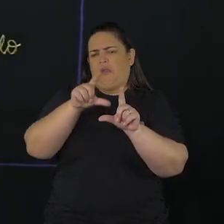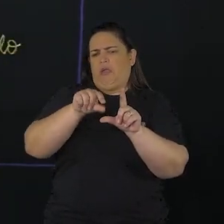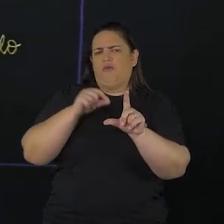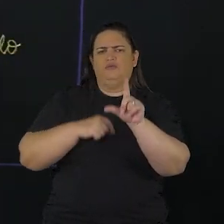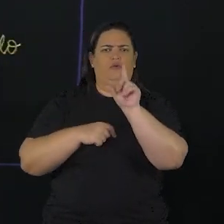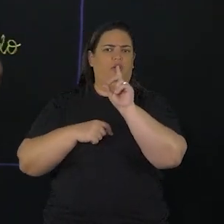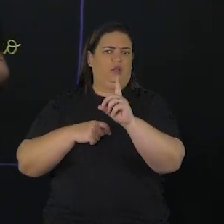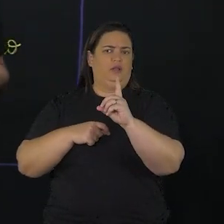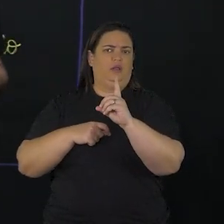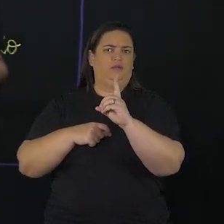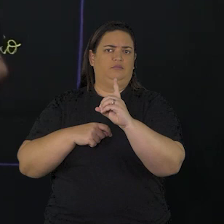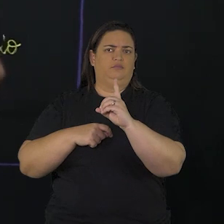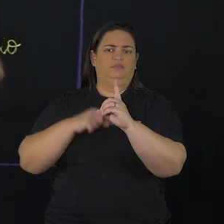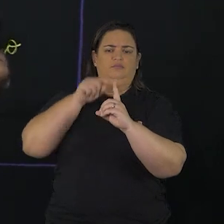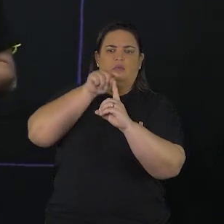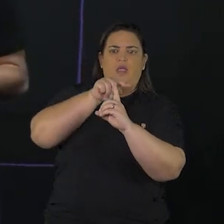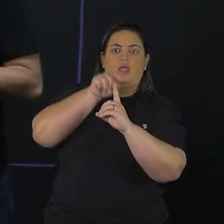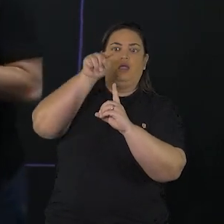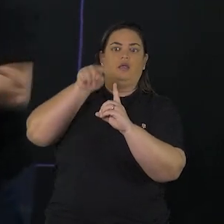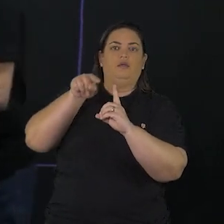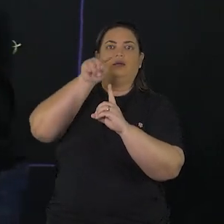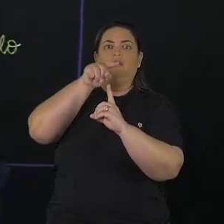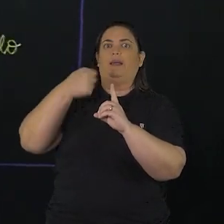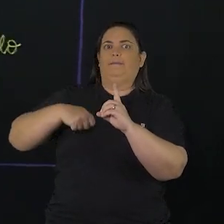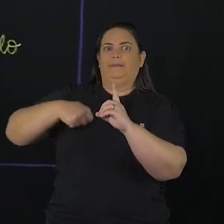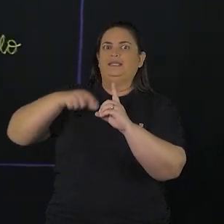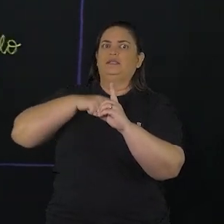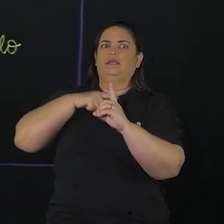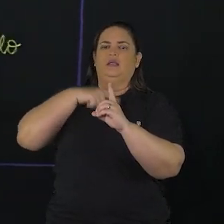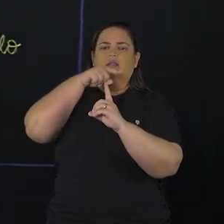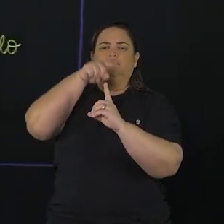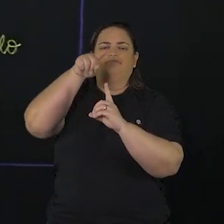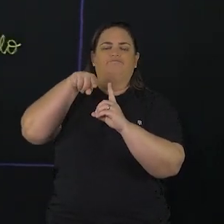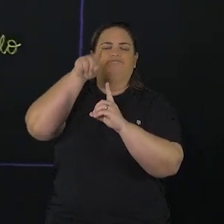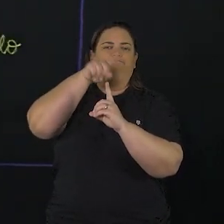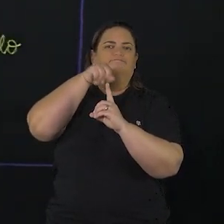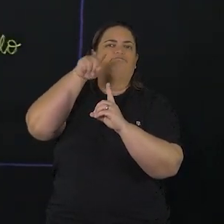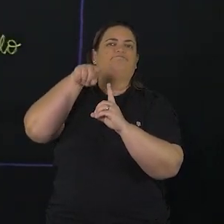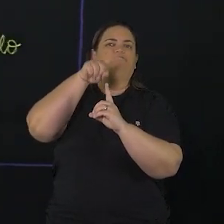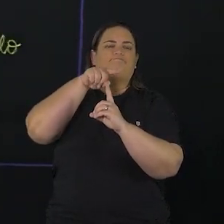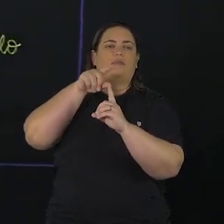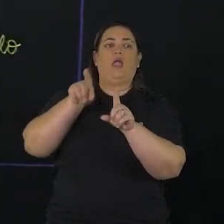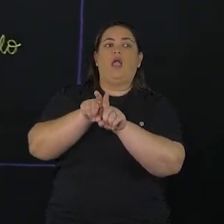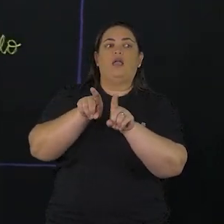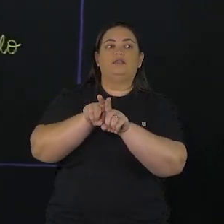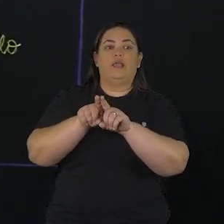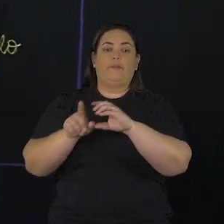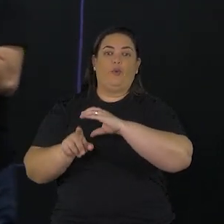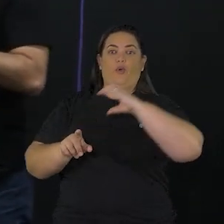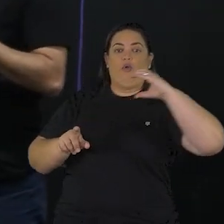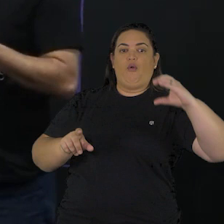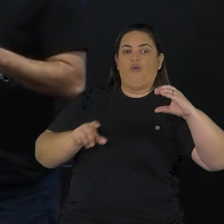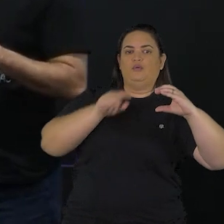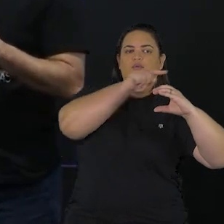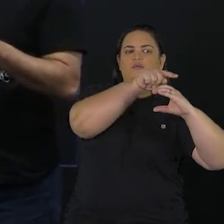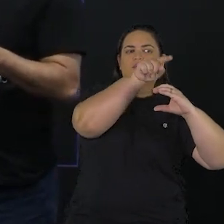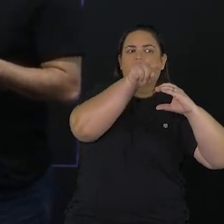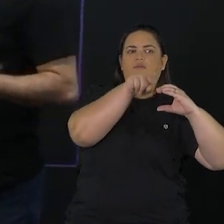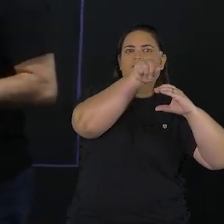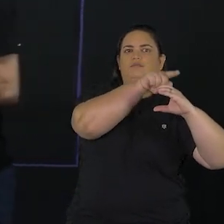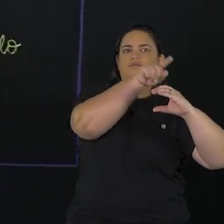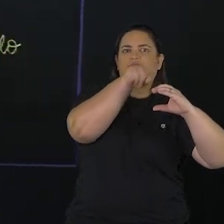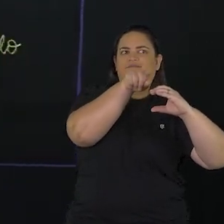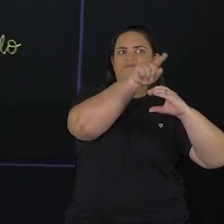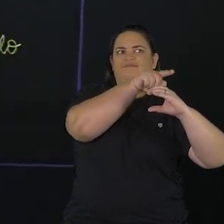como escolhi esse ângulo externo C, tá bom? Então, esse ângulo D e esse ângulo C. Lembrando sempre que,